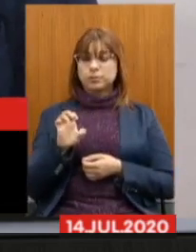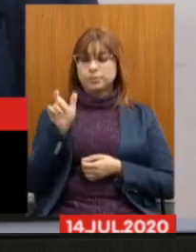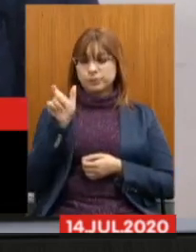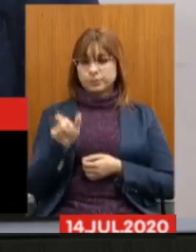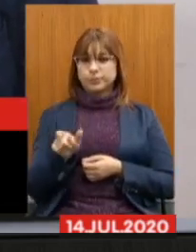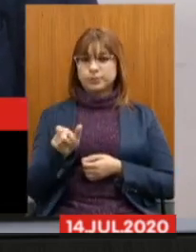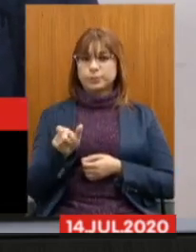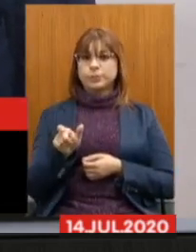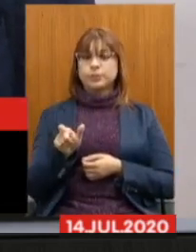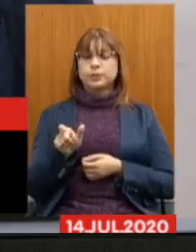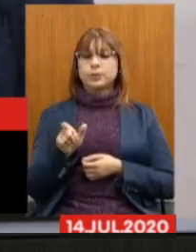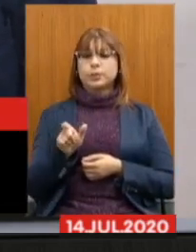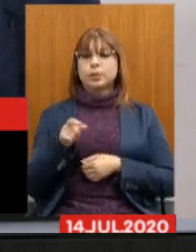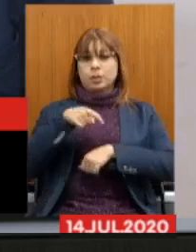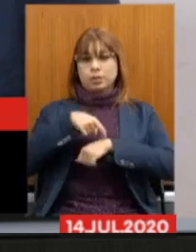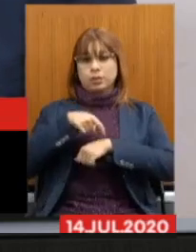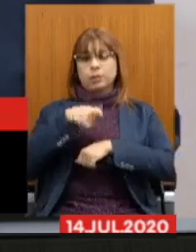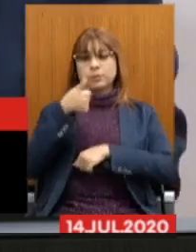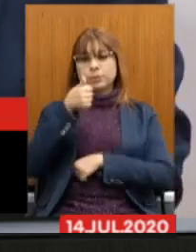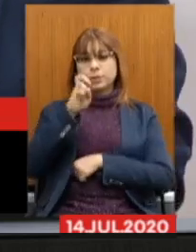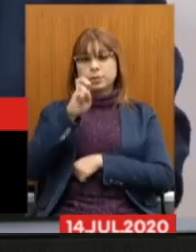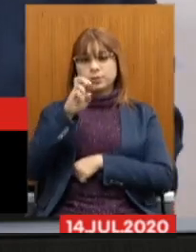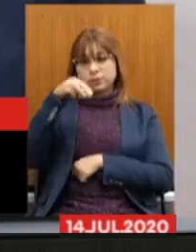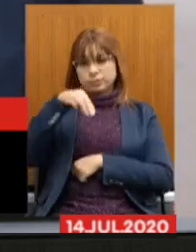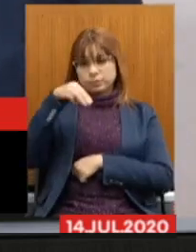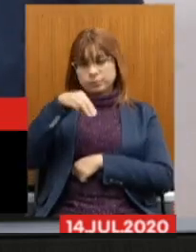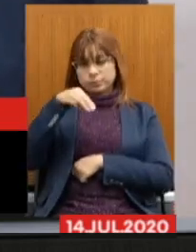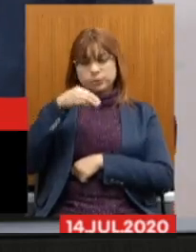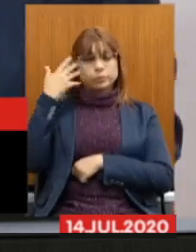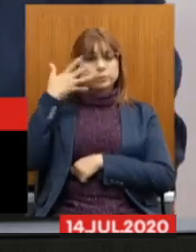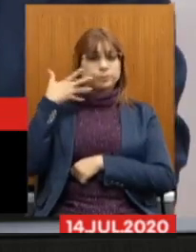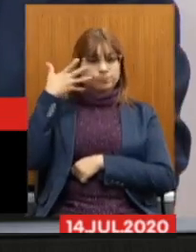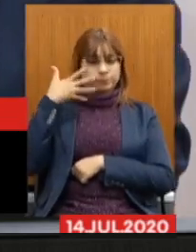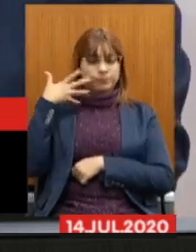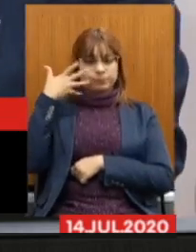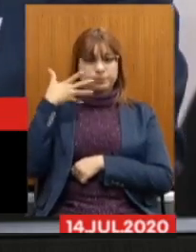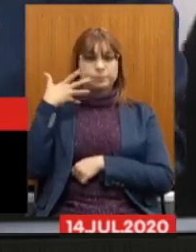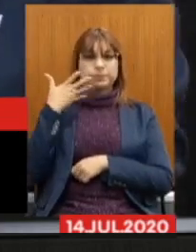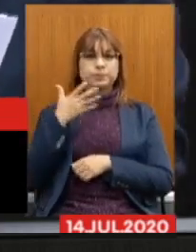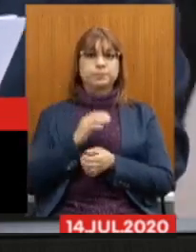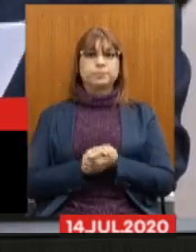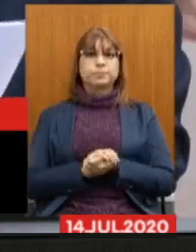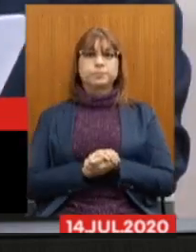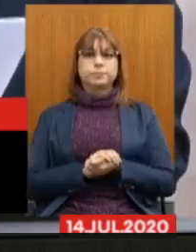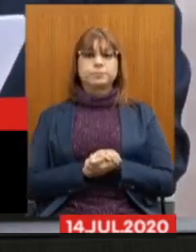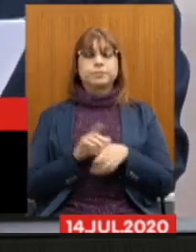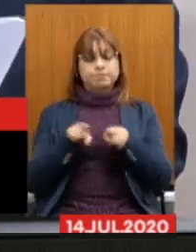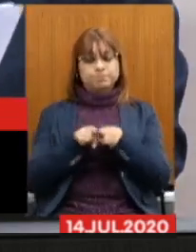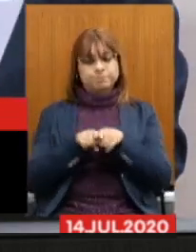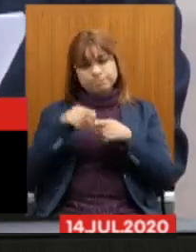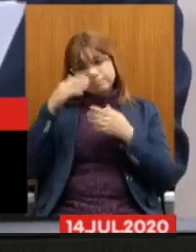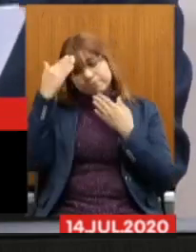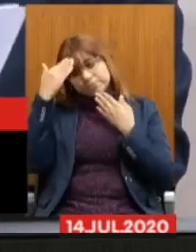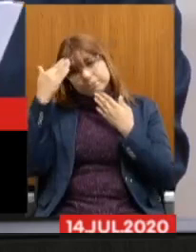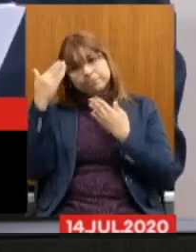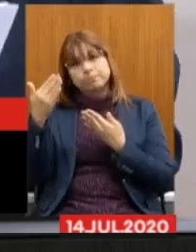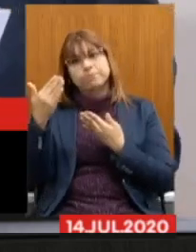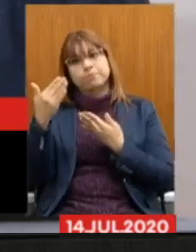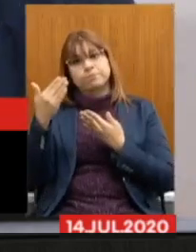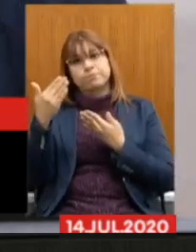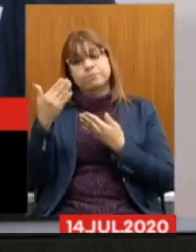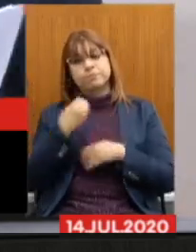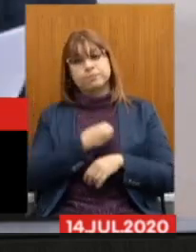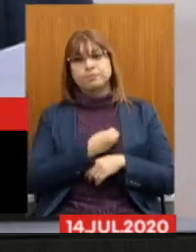vai dispor de 15 minutos para a sua exposição e nós também já agradecemos de antemão a